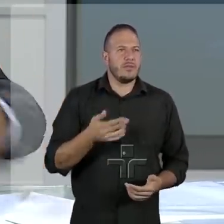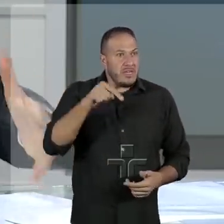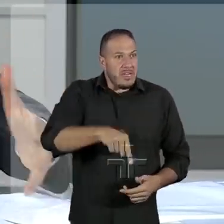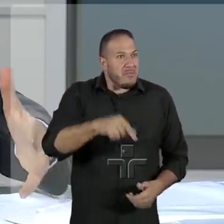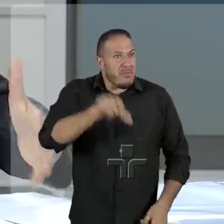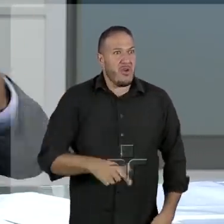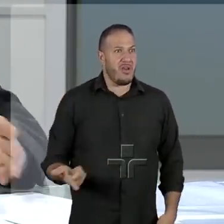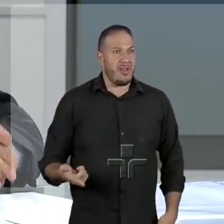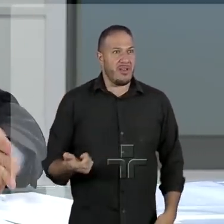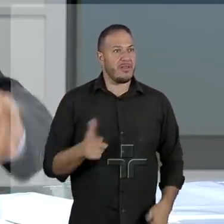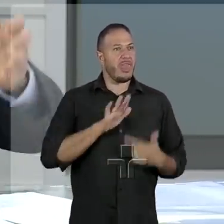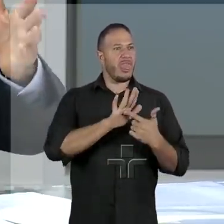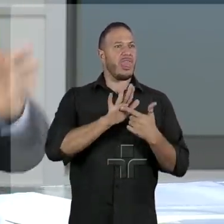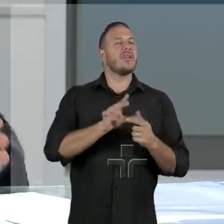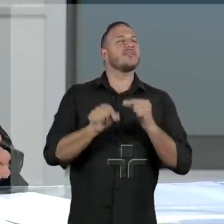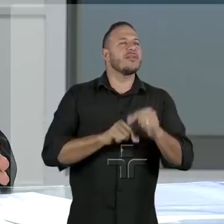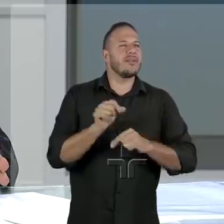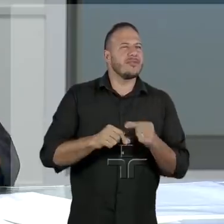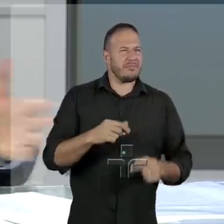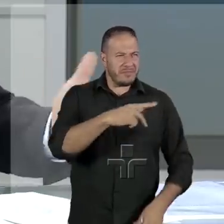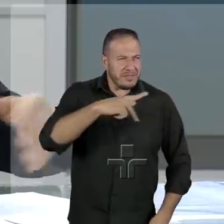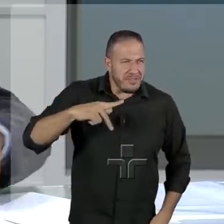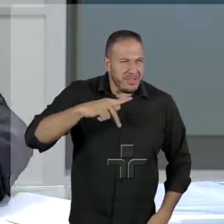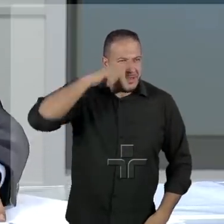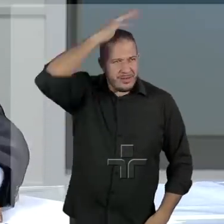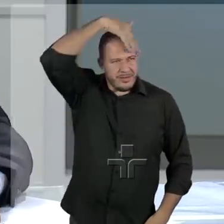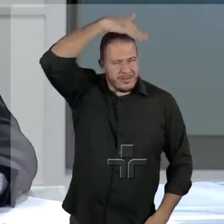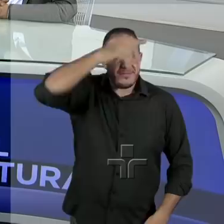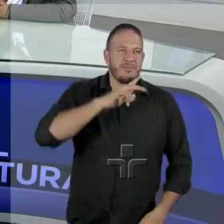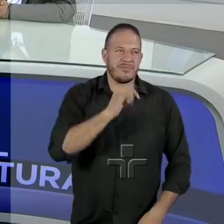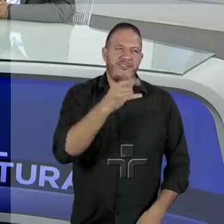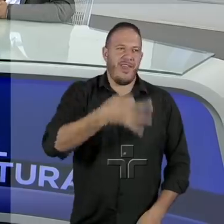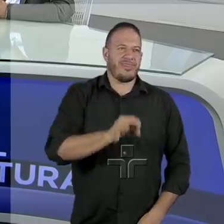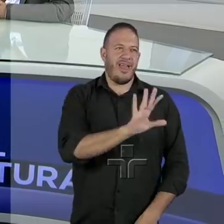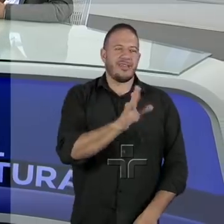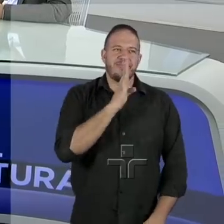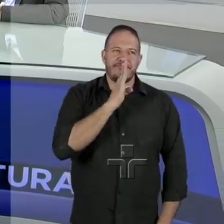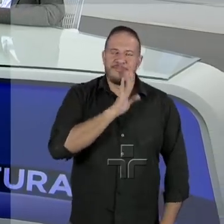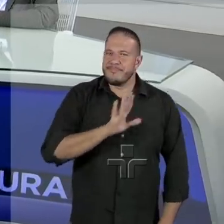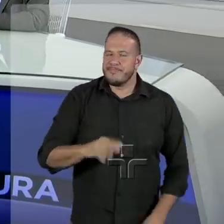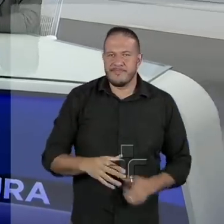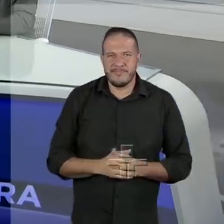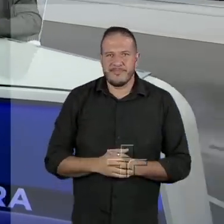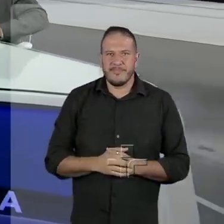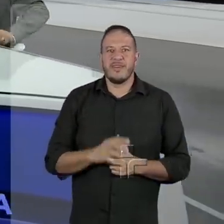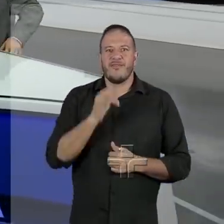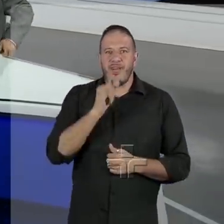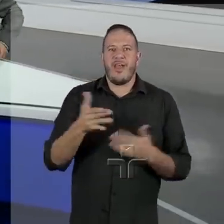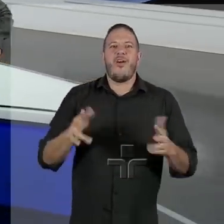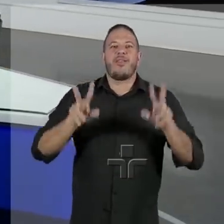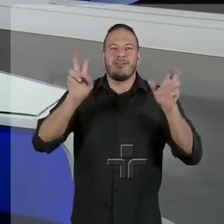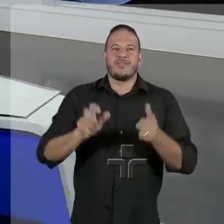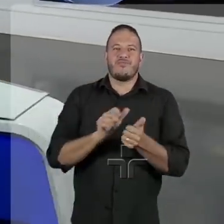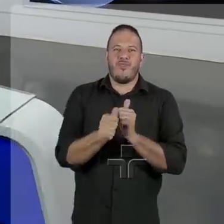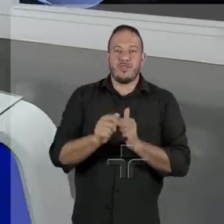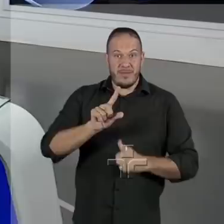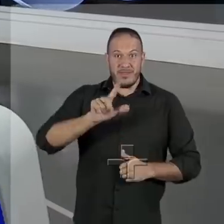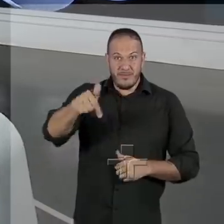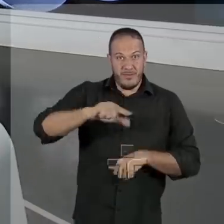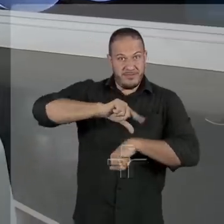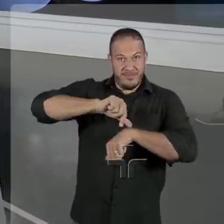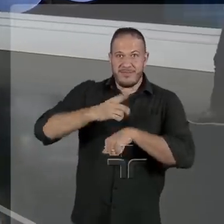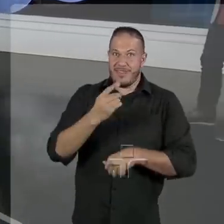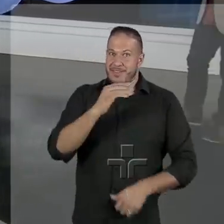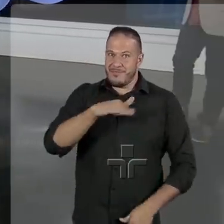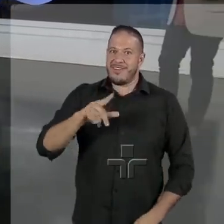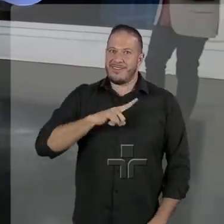ainda, patrocinado pelo presidente Trump. Não preciso dizer mais nada. Vamos falar de esporte agora, porque logo mais às 10h30 tem o